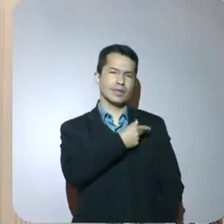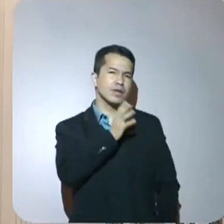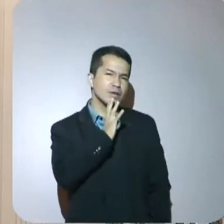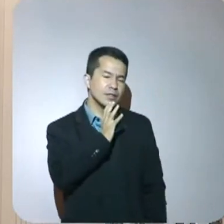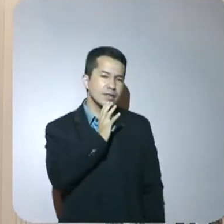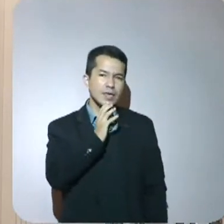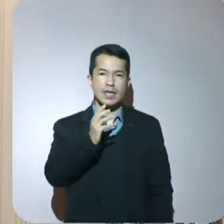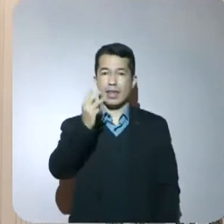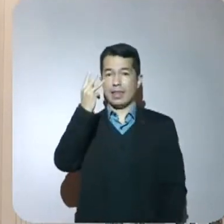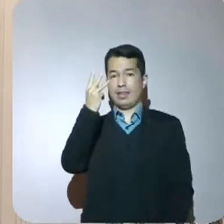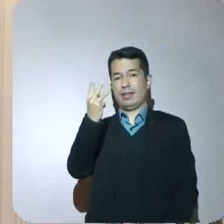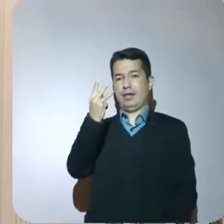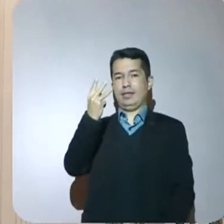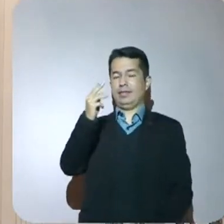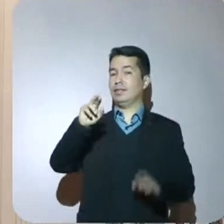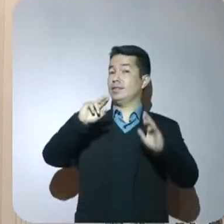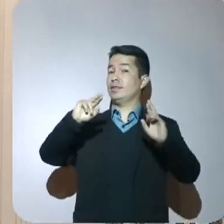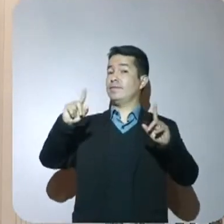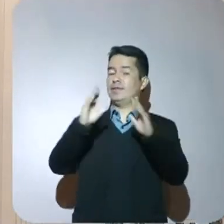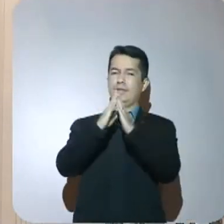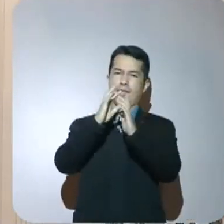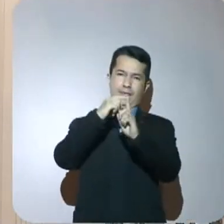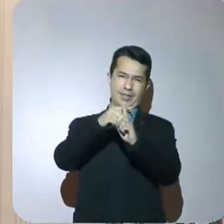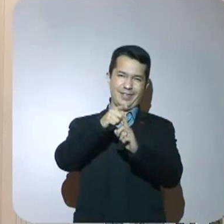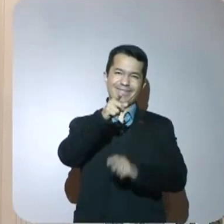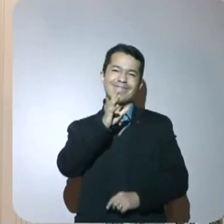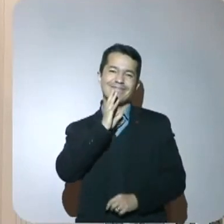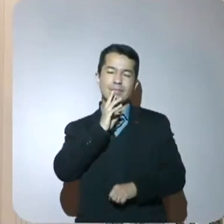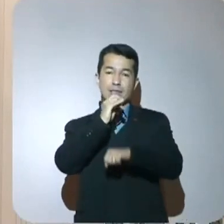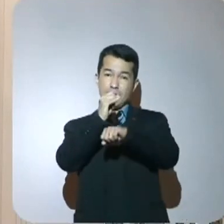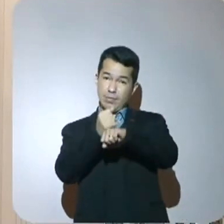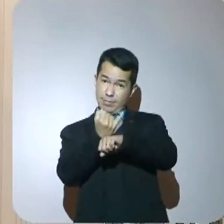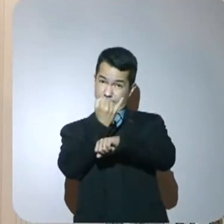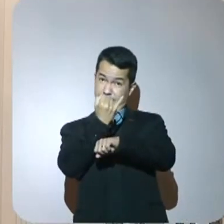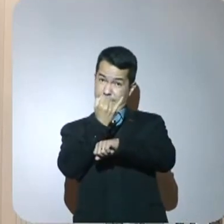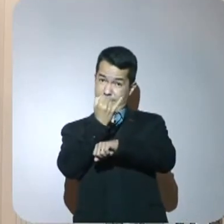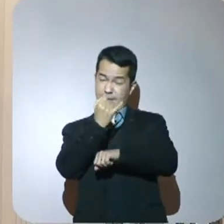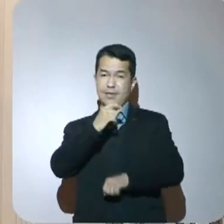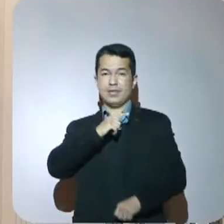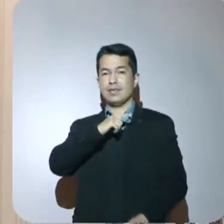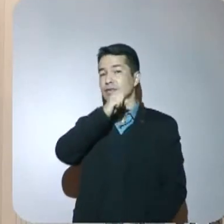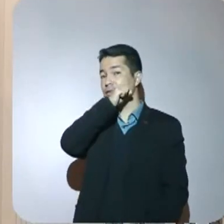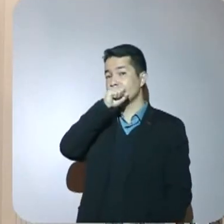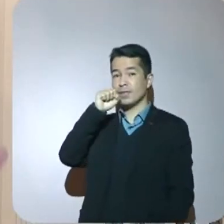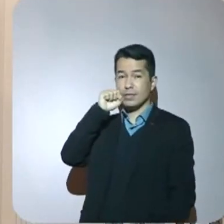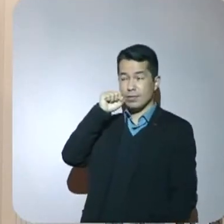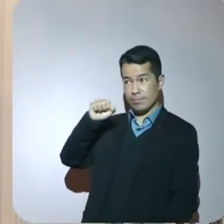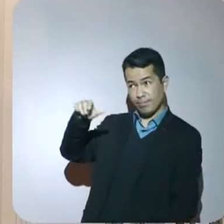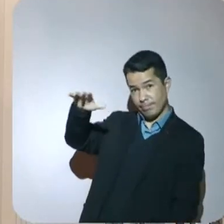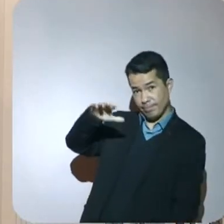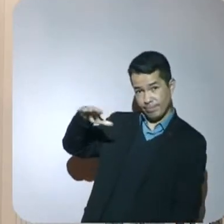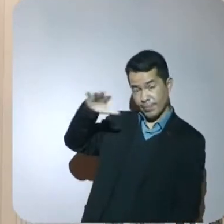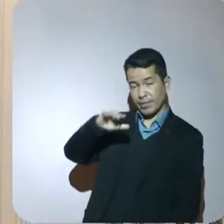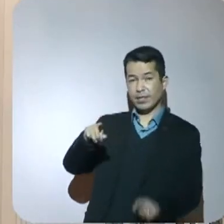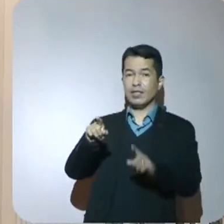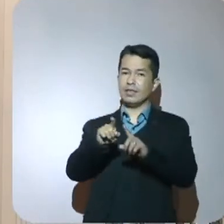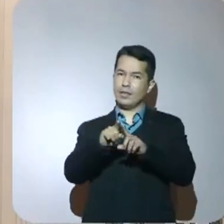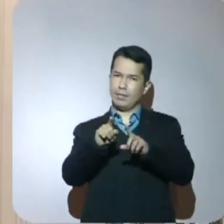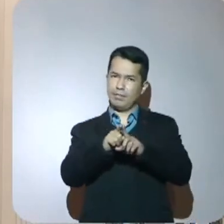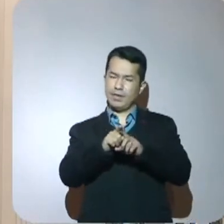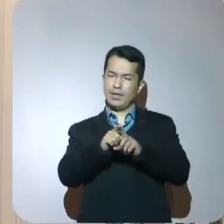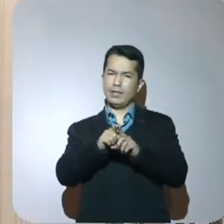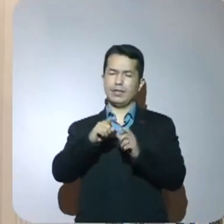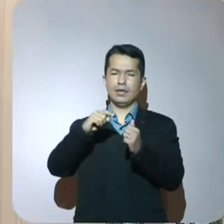igreja de Jerusalém, de Samaria e de Antioquia. E nós estudamos vários aspectos dessa igreja. E eu